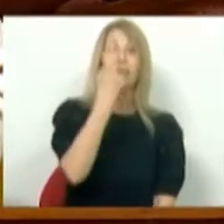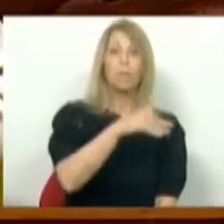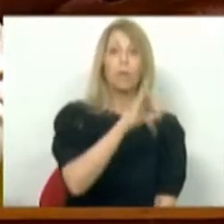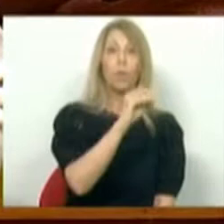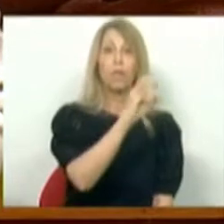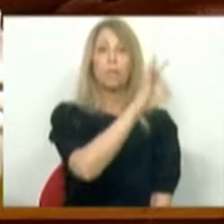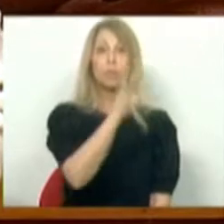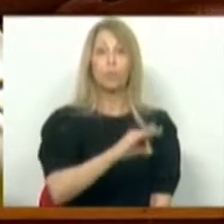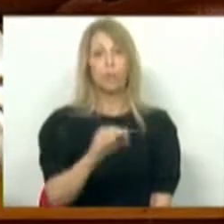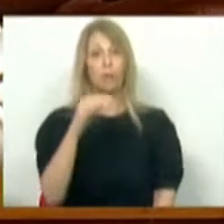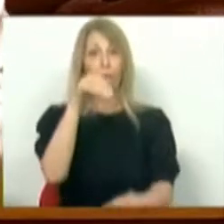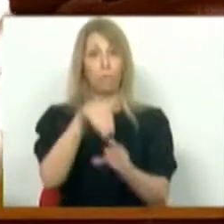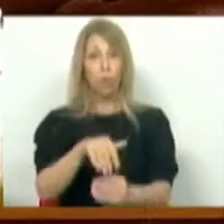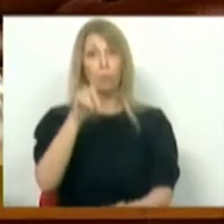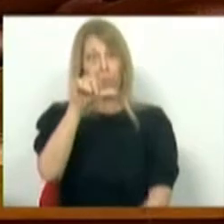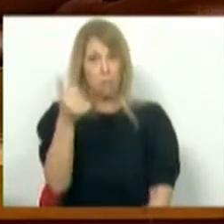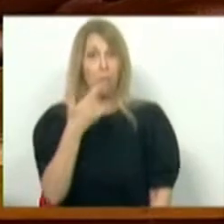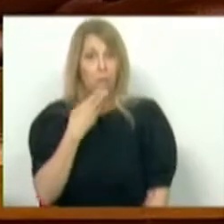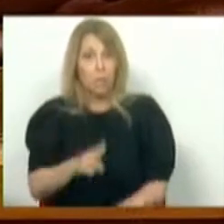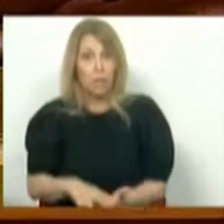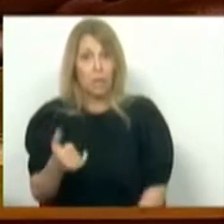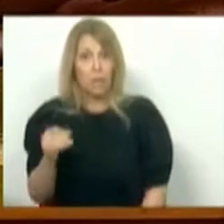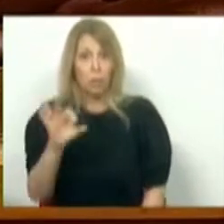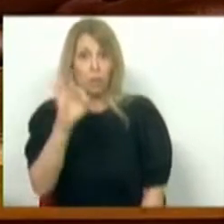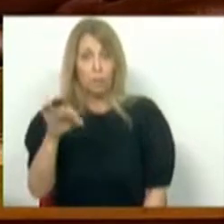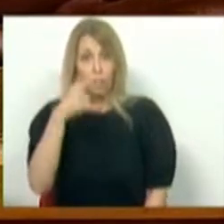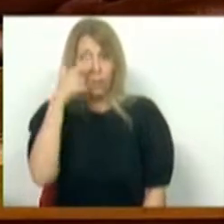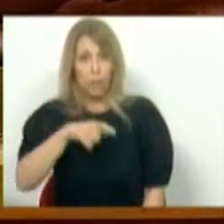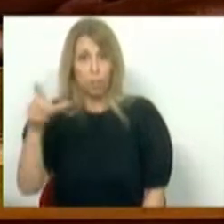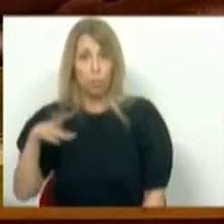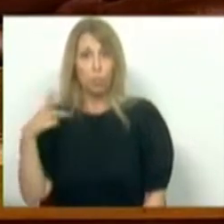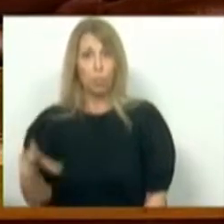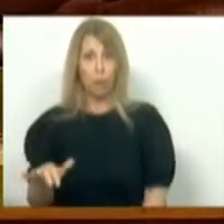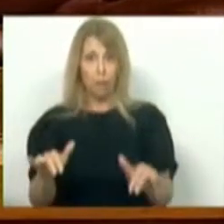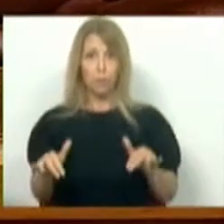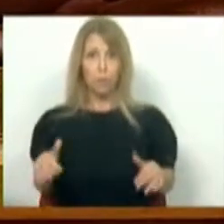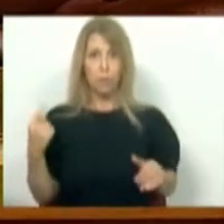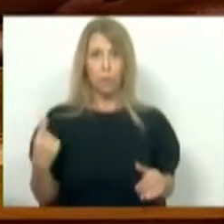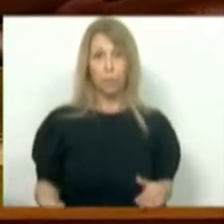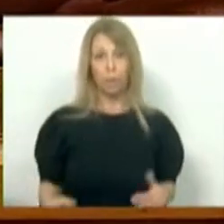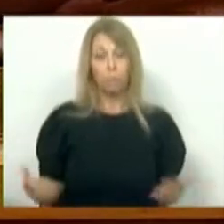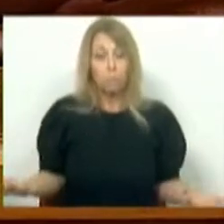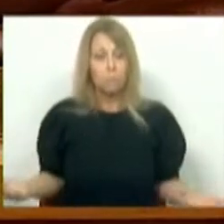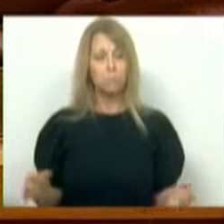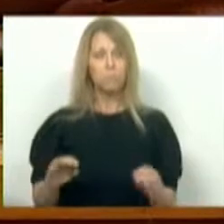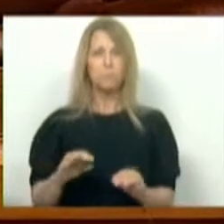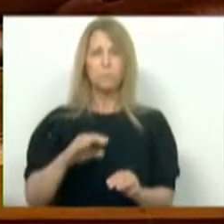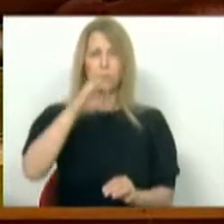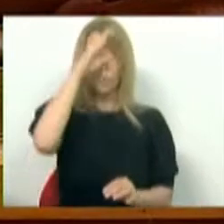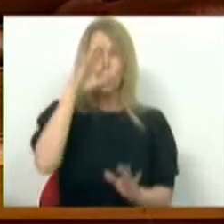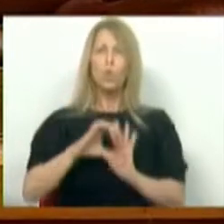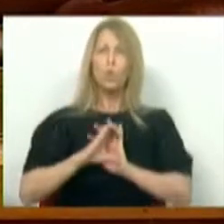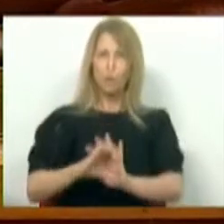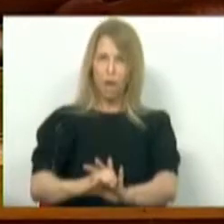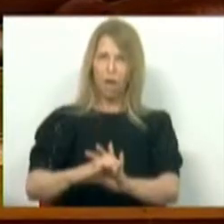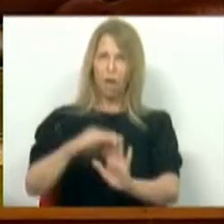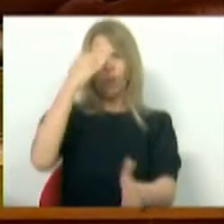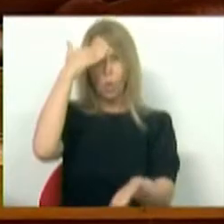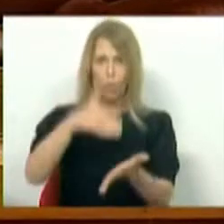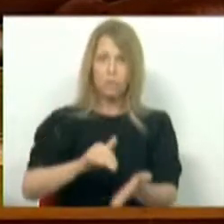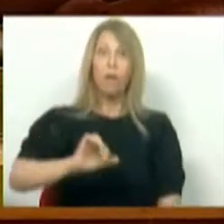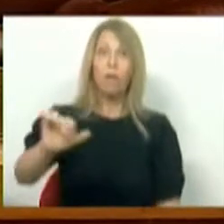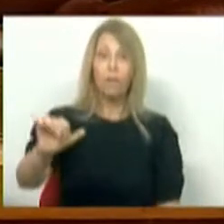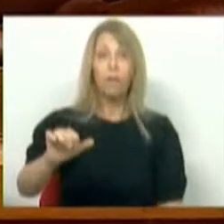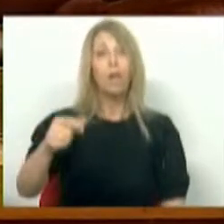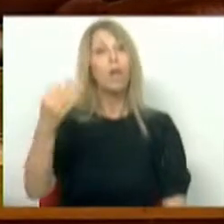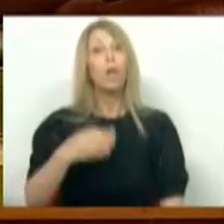verdade que mais de 50% dos portugueses se abstiveram. Concluindo então o Chega que o Partido Socialista representa a maioria